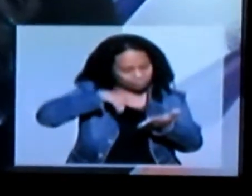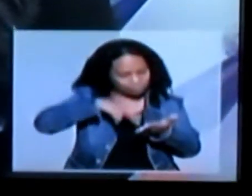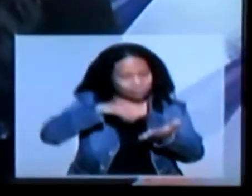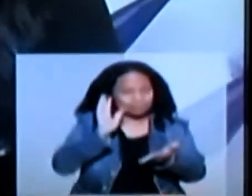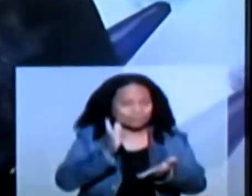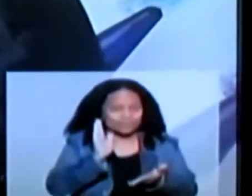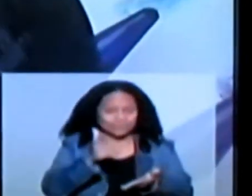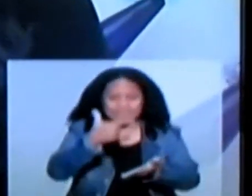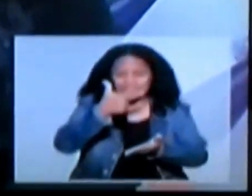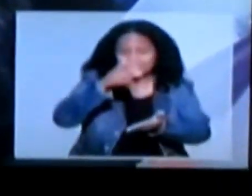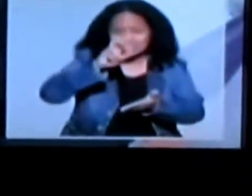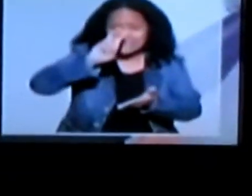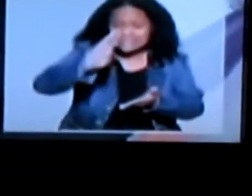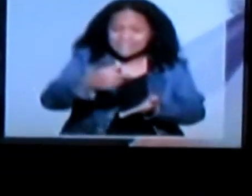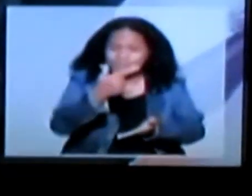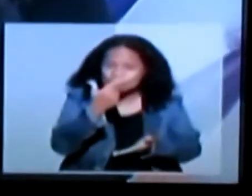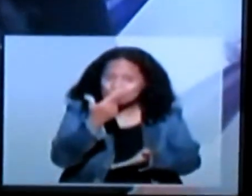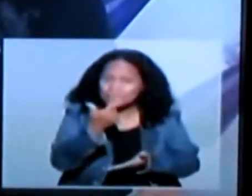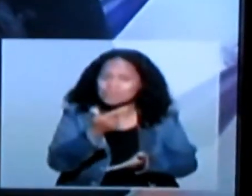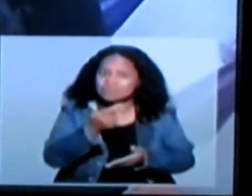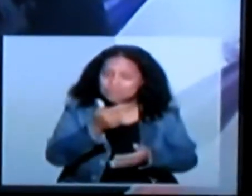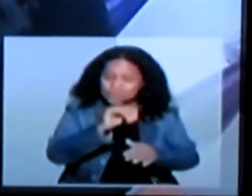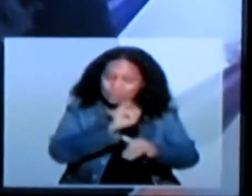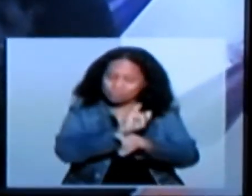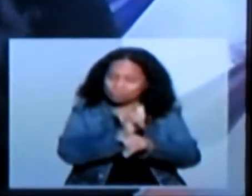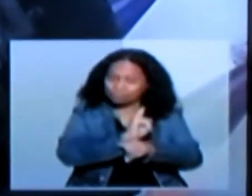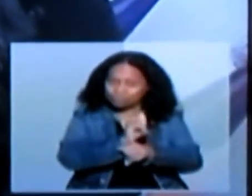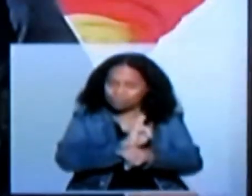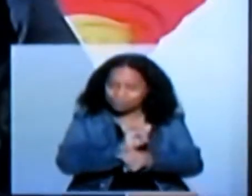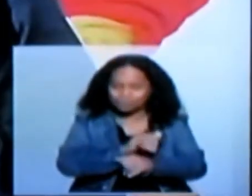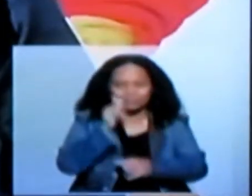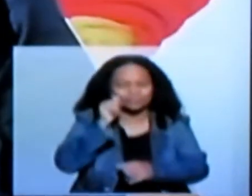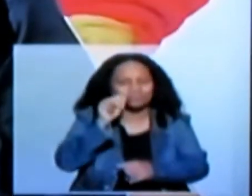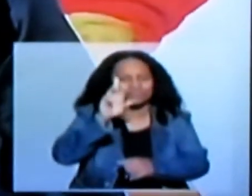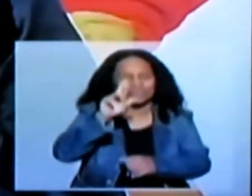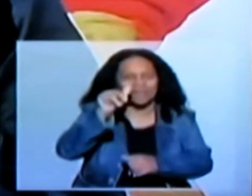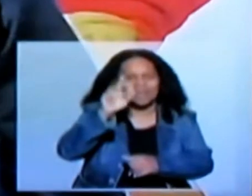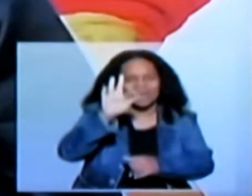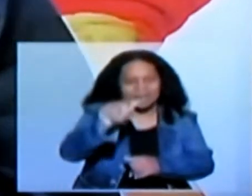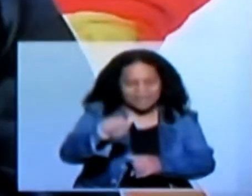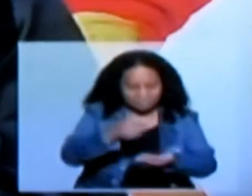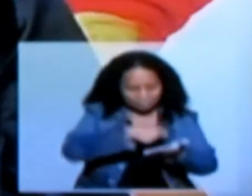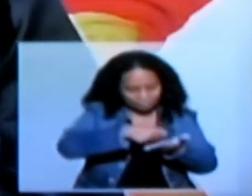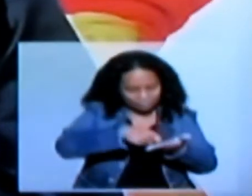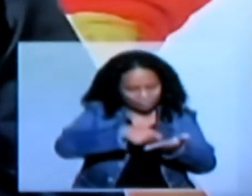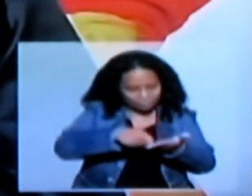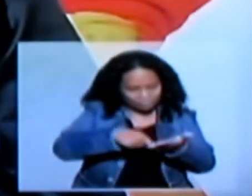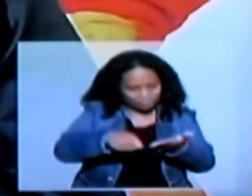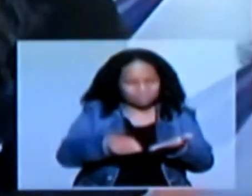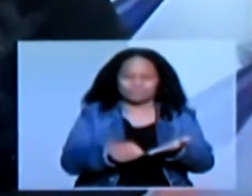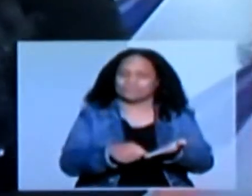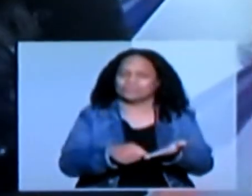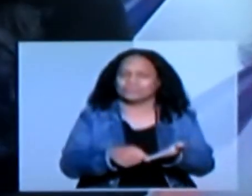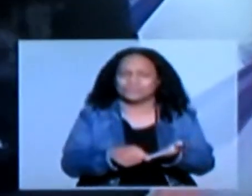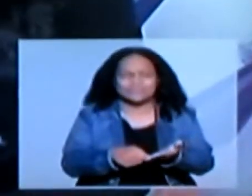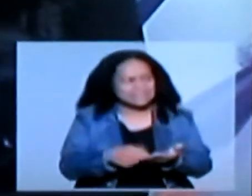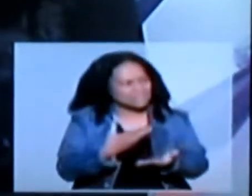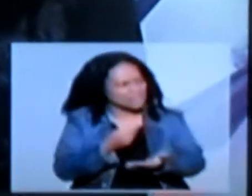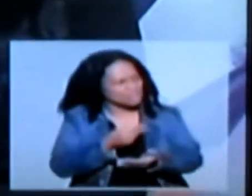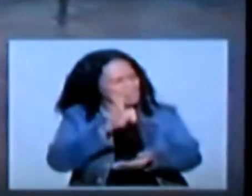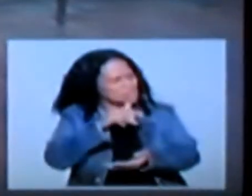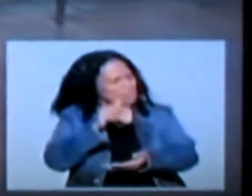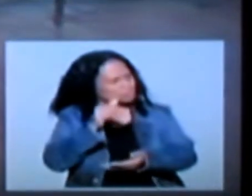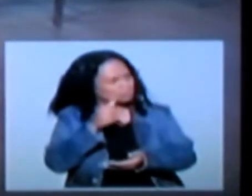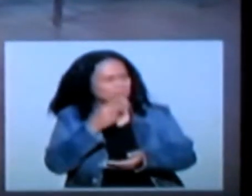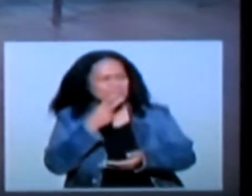já conquistou 25 mil seguidores. Rafa Fustanho, que é jornalista, escritora, bookaholic. Gente, nunca